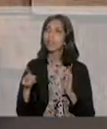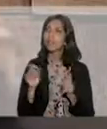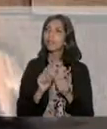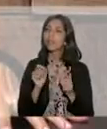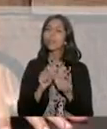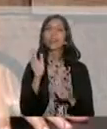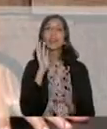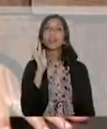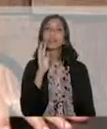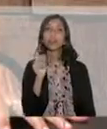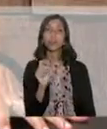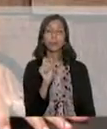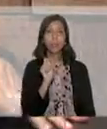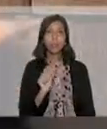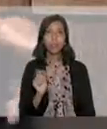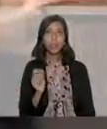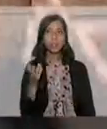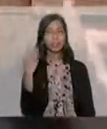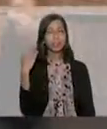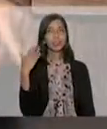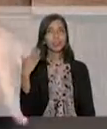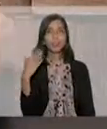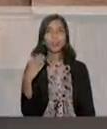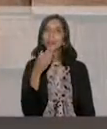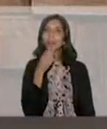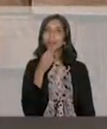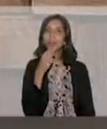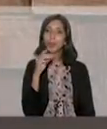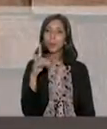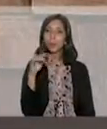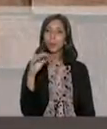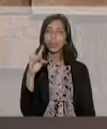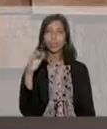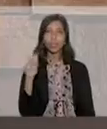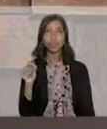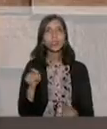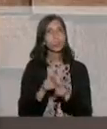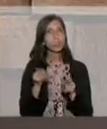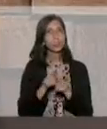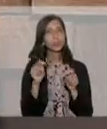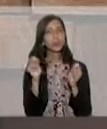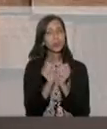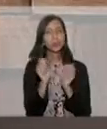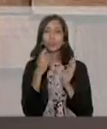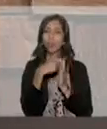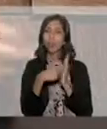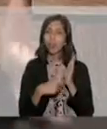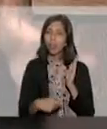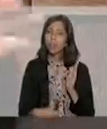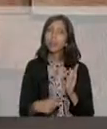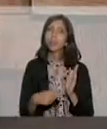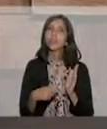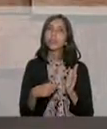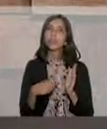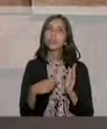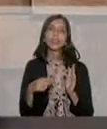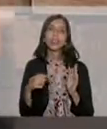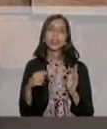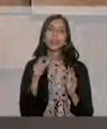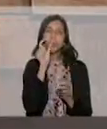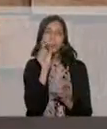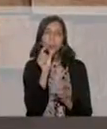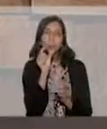fazia uma coisa bacana, que na época o Mário Teixeira também trabalhava com ele. Então a gente escrevia, cada um escrevia